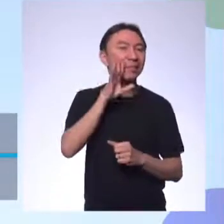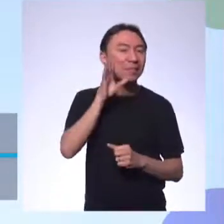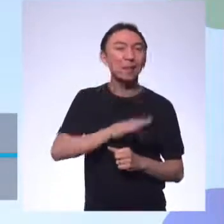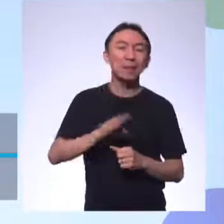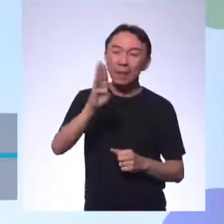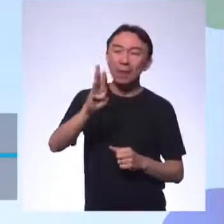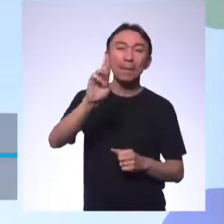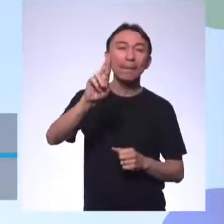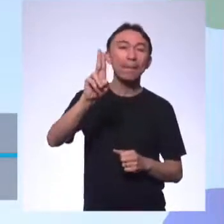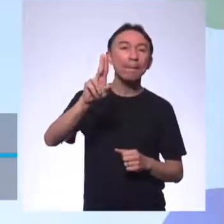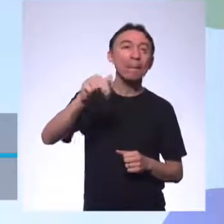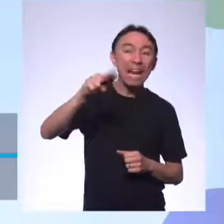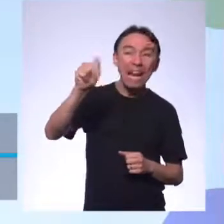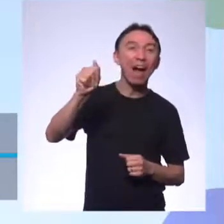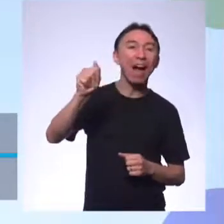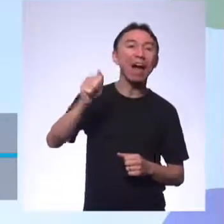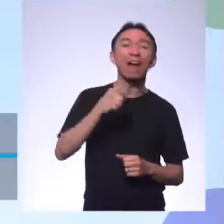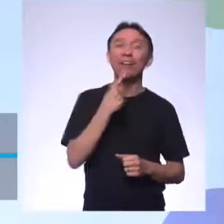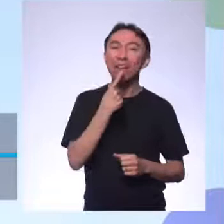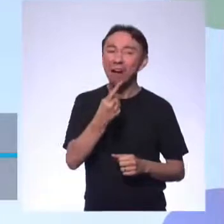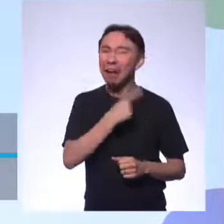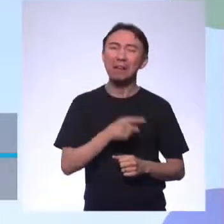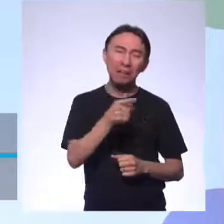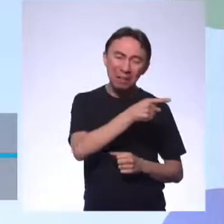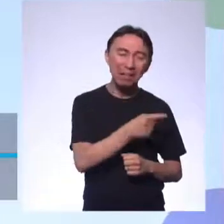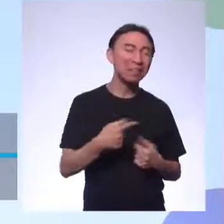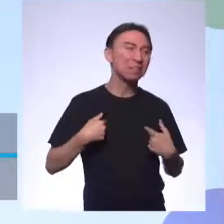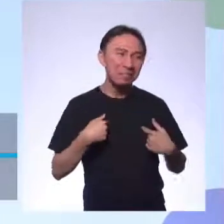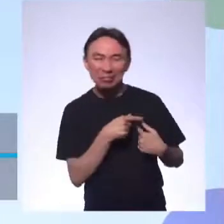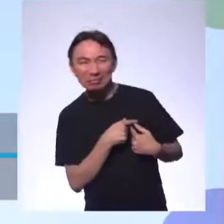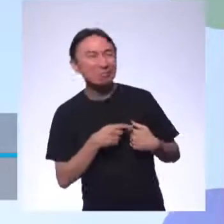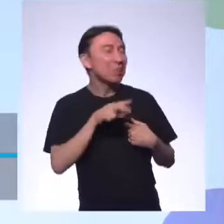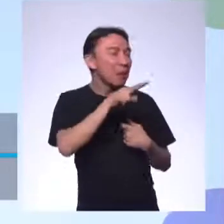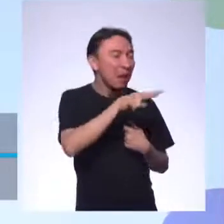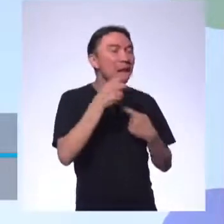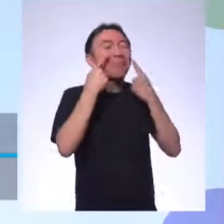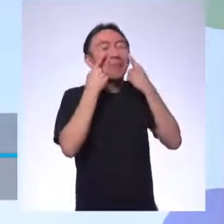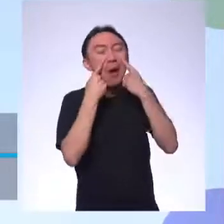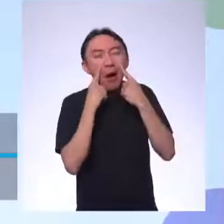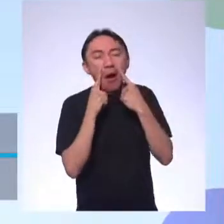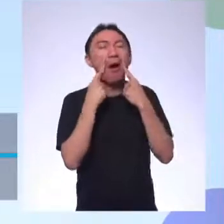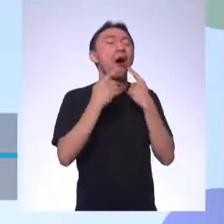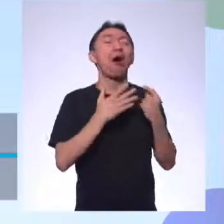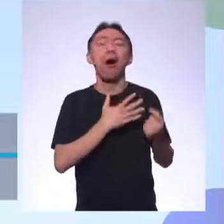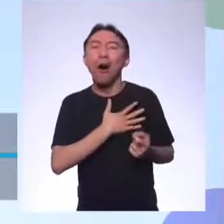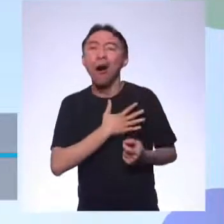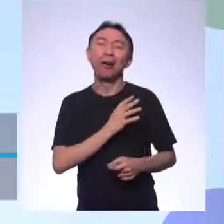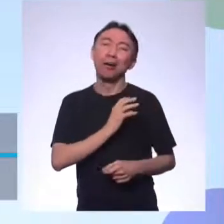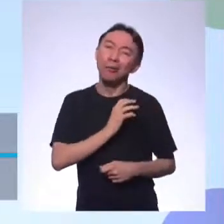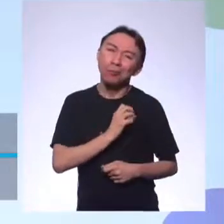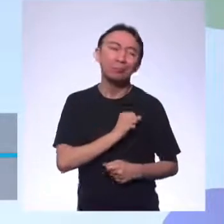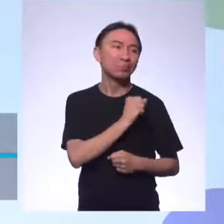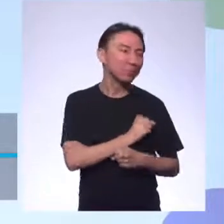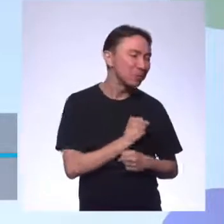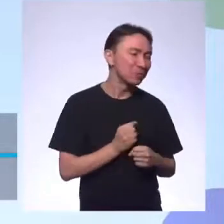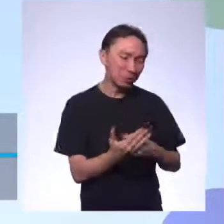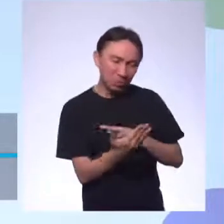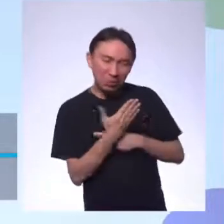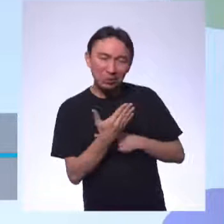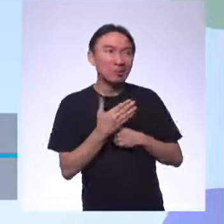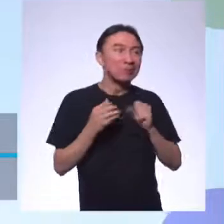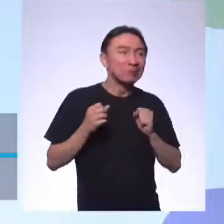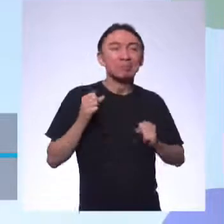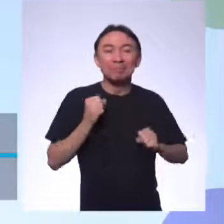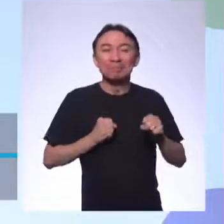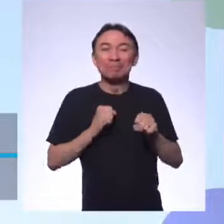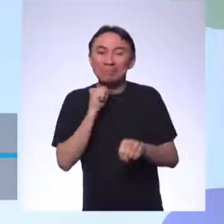Brena, ela fala assim: eles me fazem chorar, eu amo muito esse tipo de história, pois me dão esperanças, então eles se